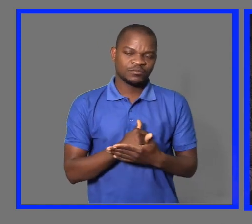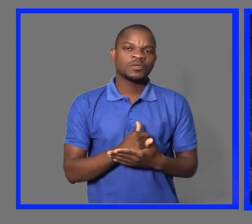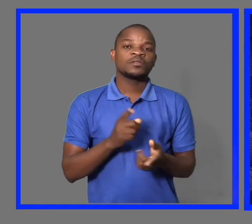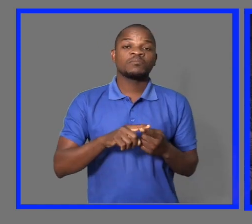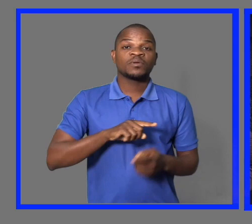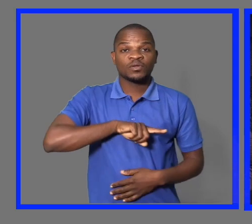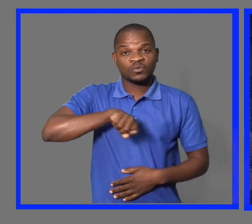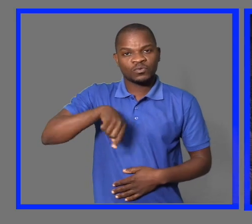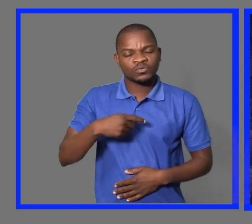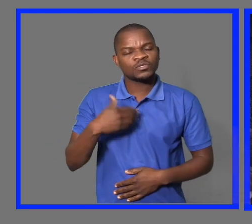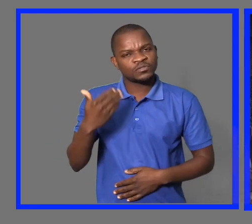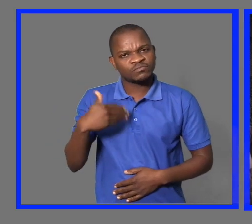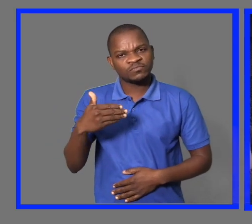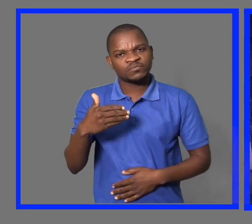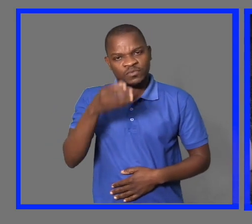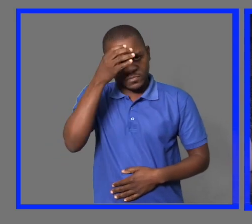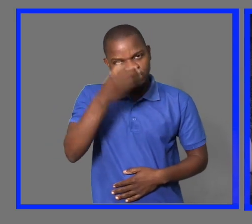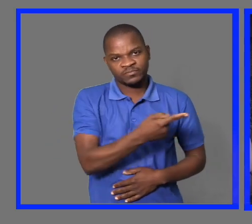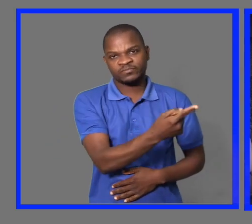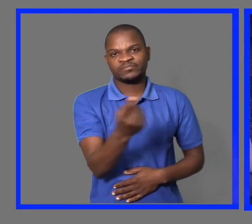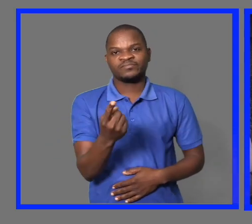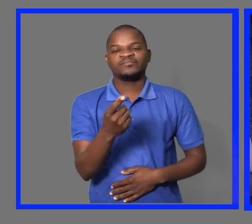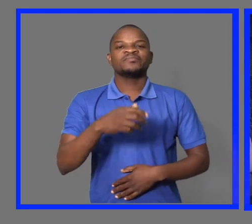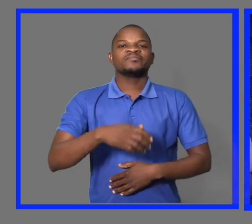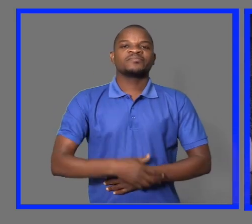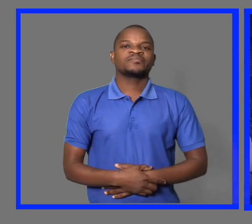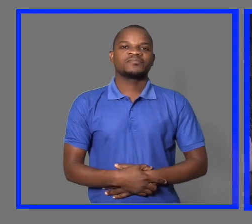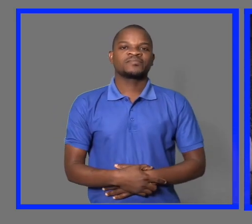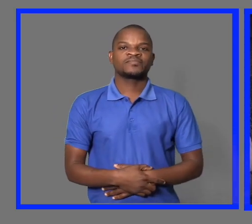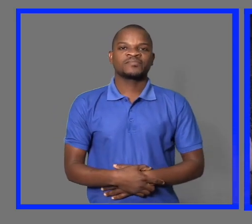em pensamento, que nós também guardaremos sempre um pouco de vocês connosco.